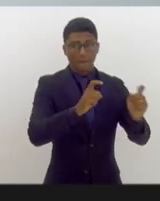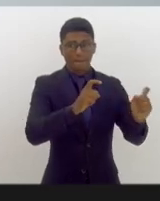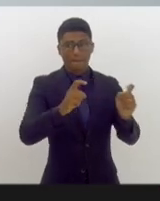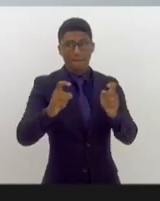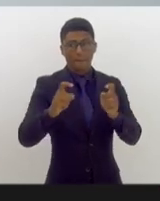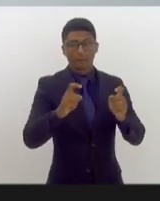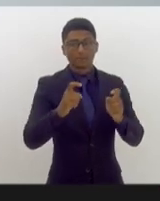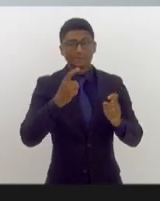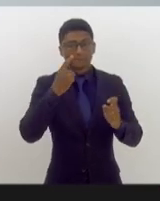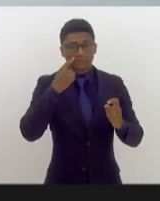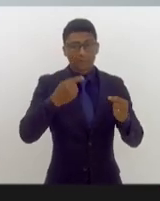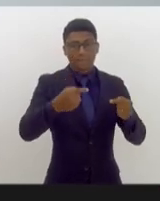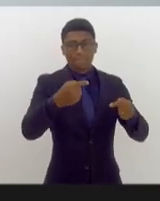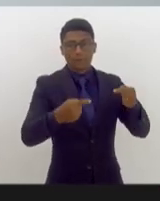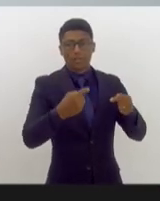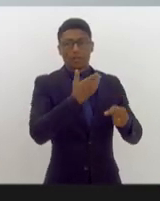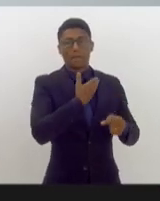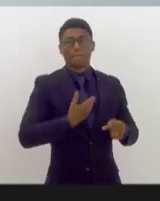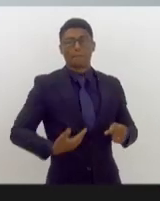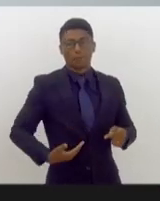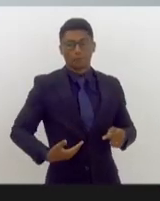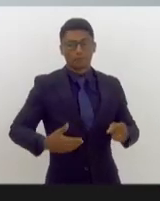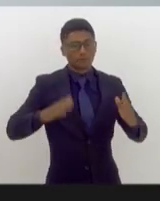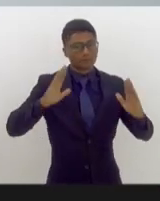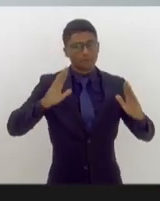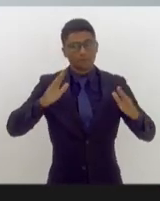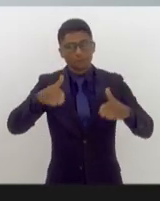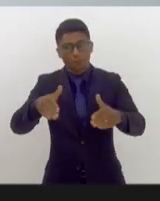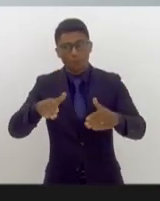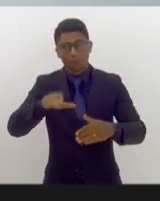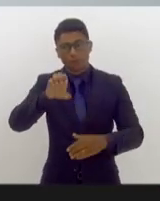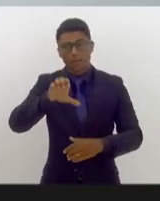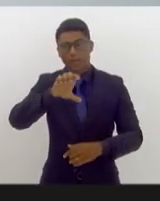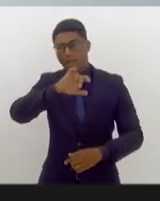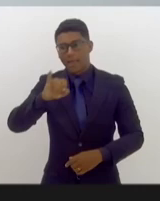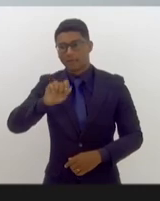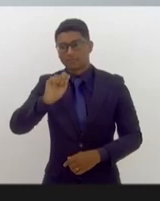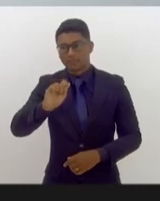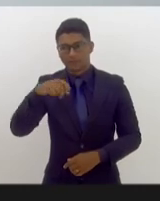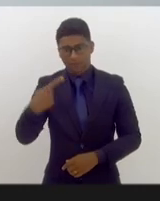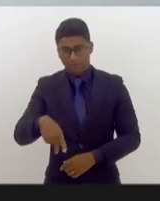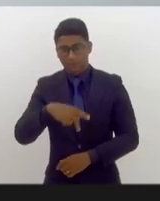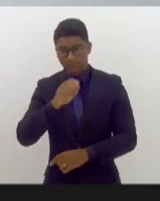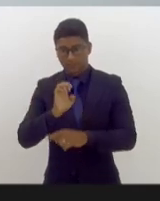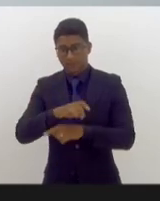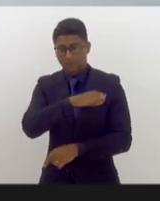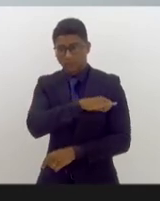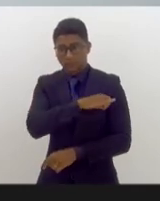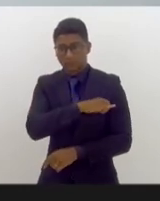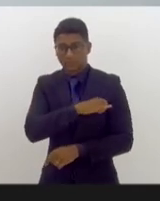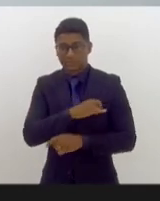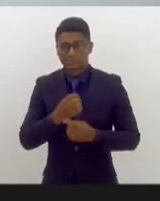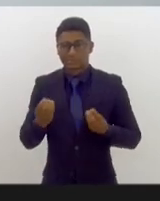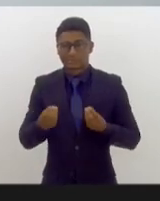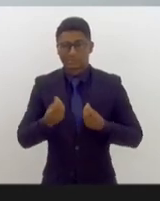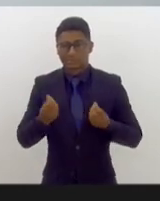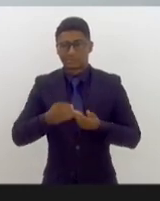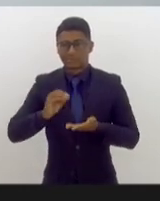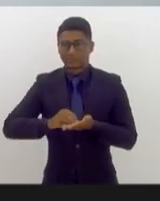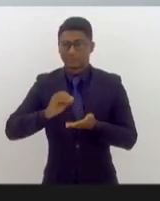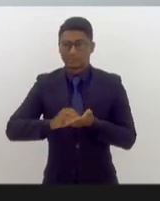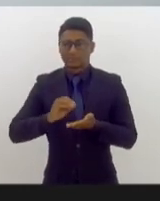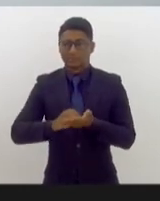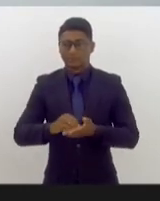políticas públicas voltadas para essa modalidade no âmbito do nosso Estado. Esses números